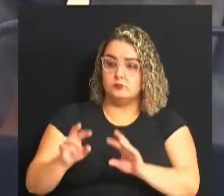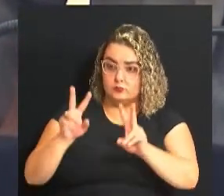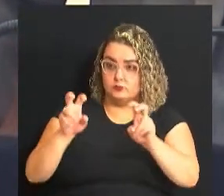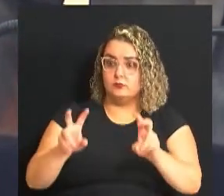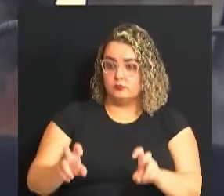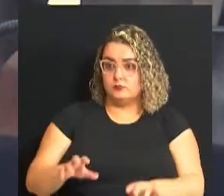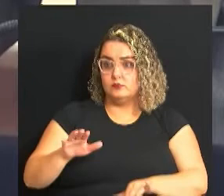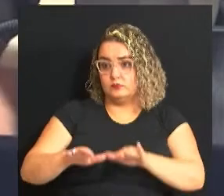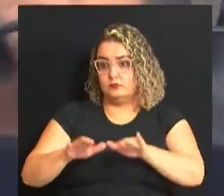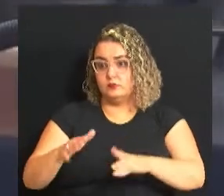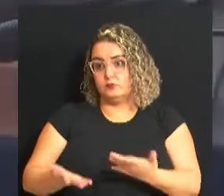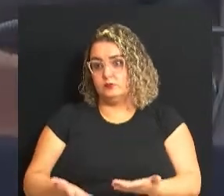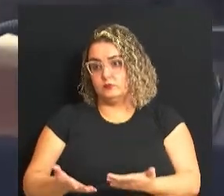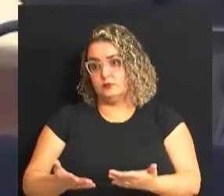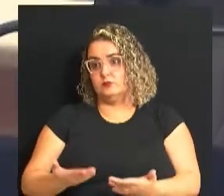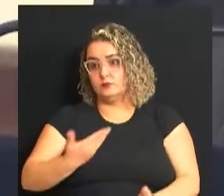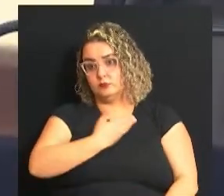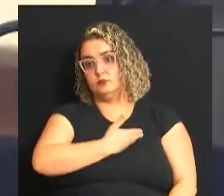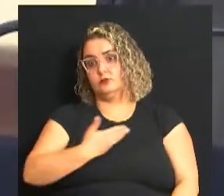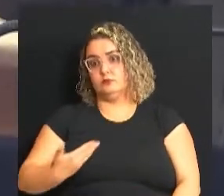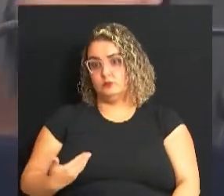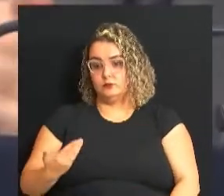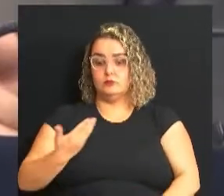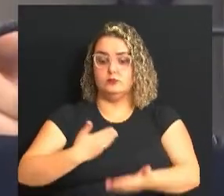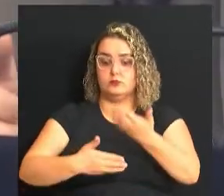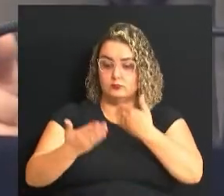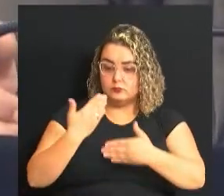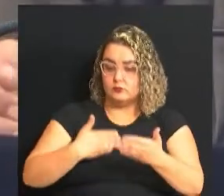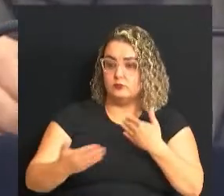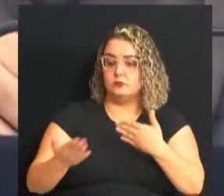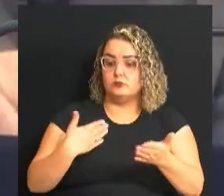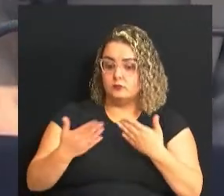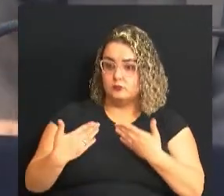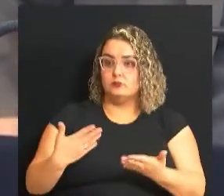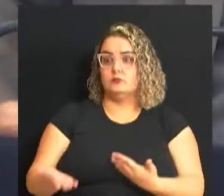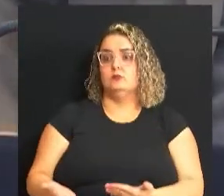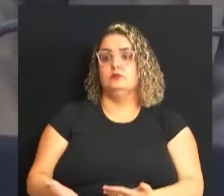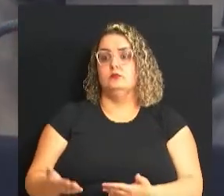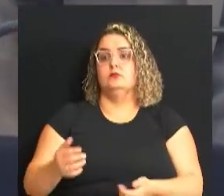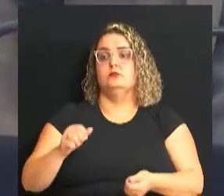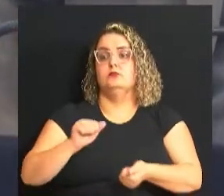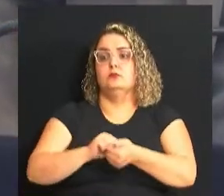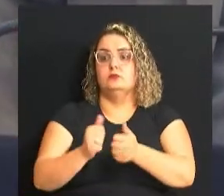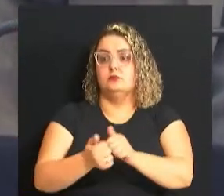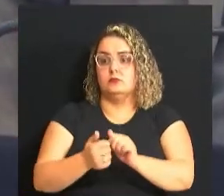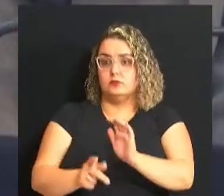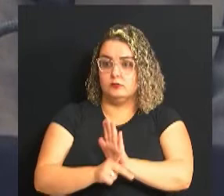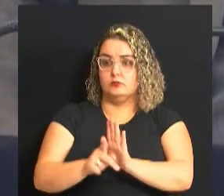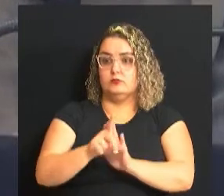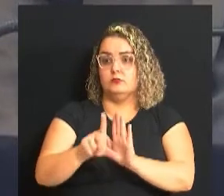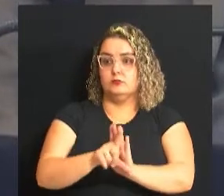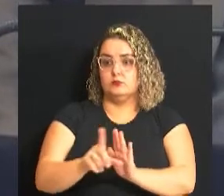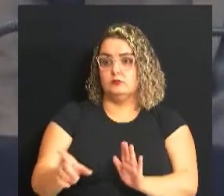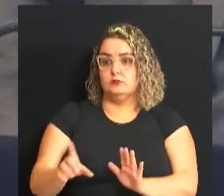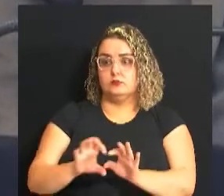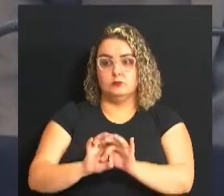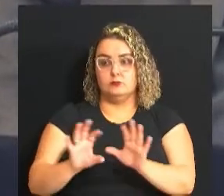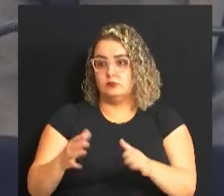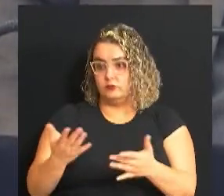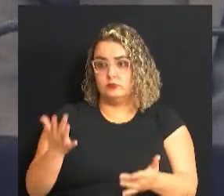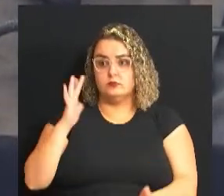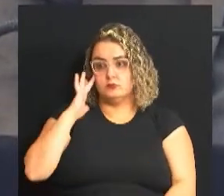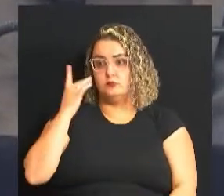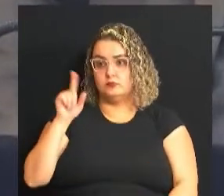Talvez deveria o governo abrir uma negociação e ajustar isso melhor no próprio projeto de lei, para não deixar tão solto assim. Acho que é